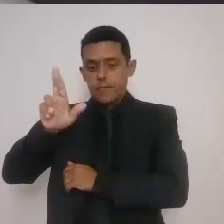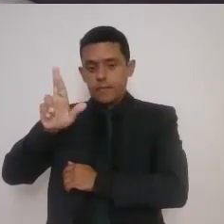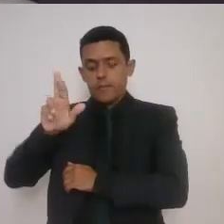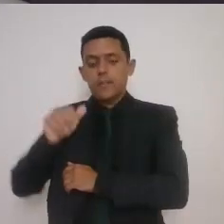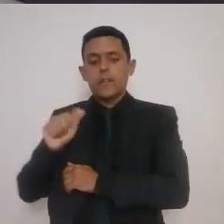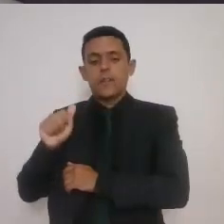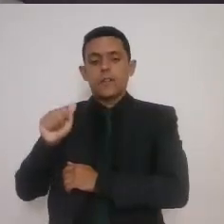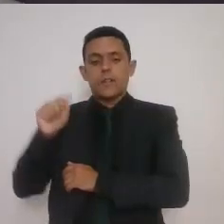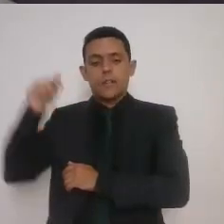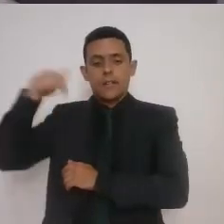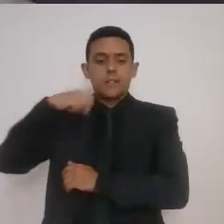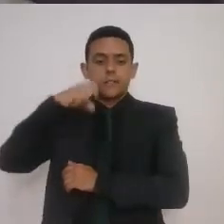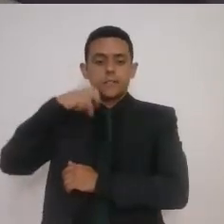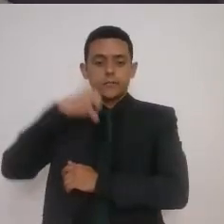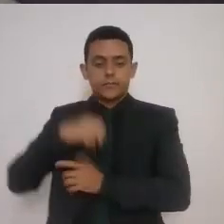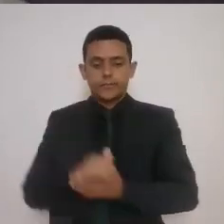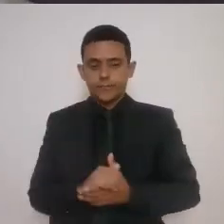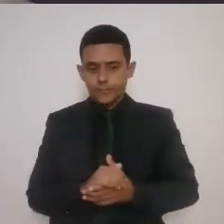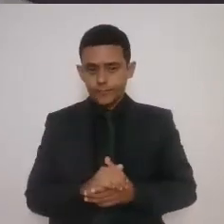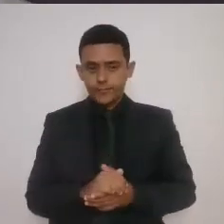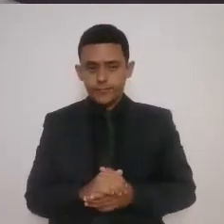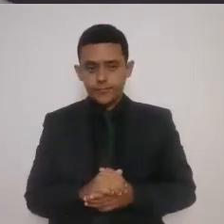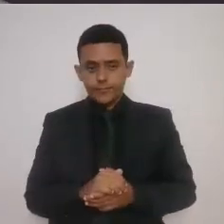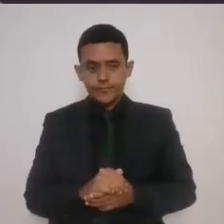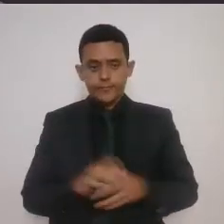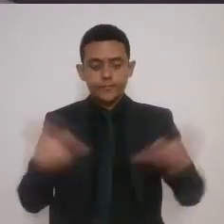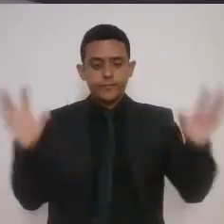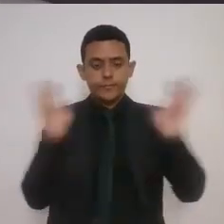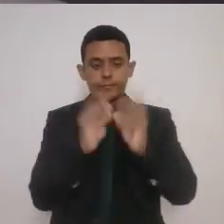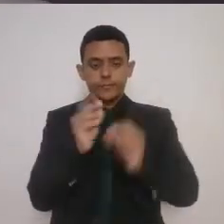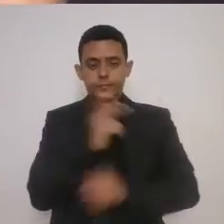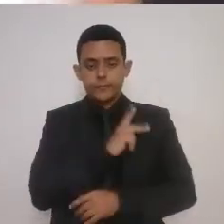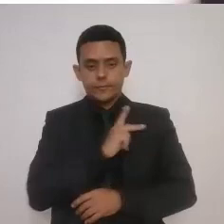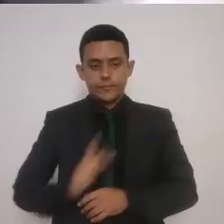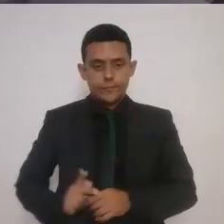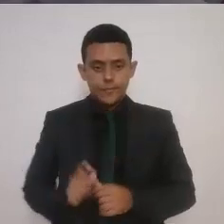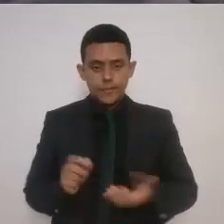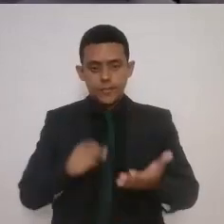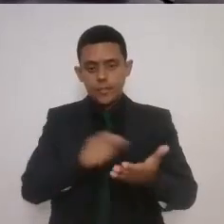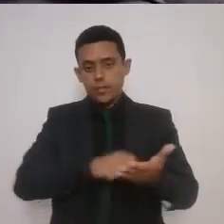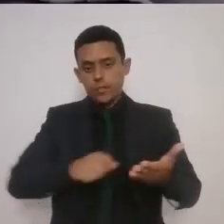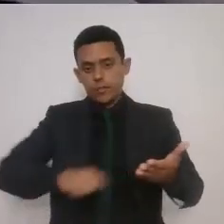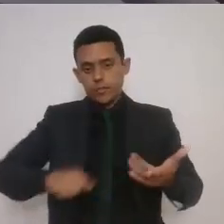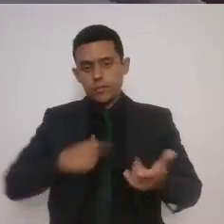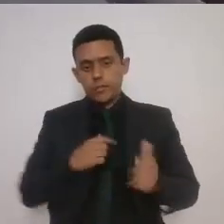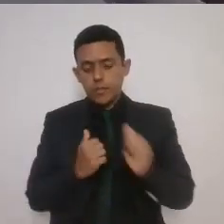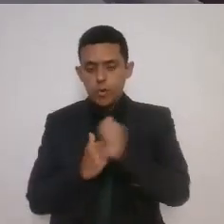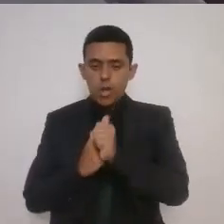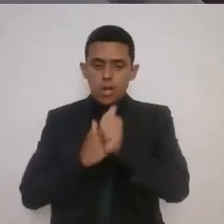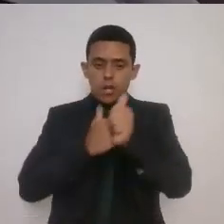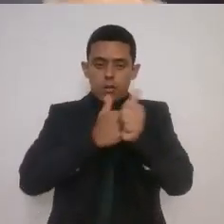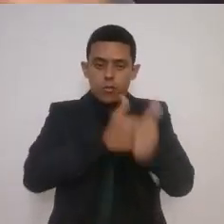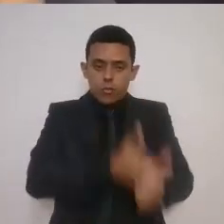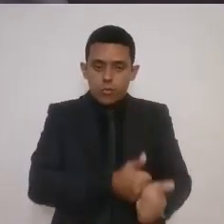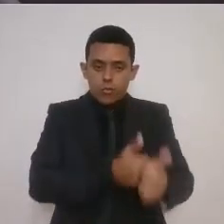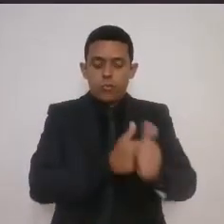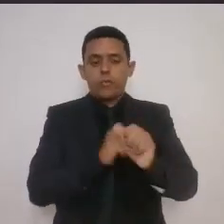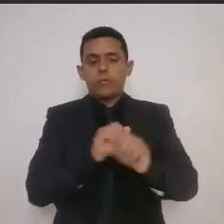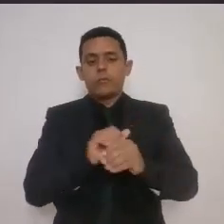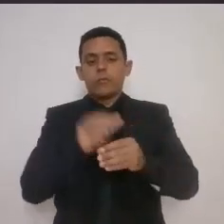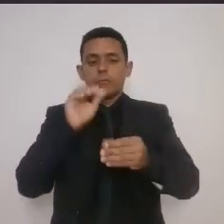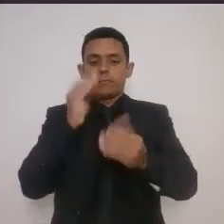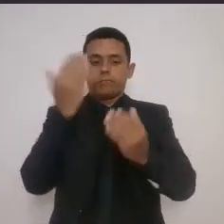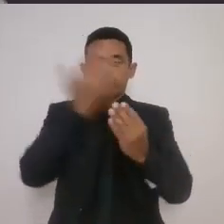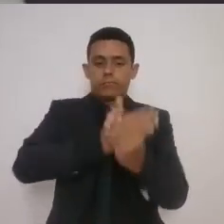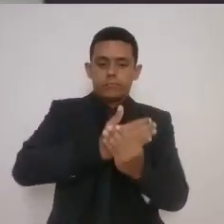É ligeiramente, senhor presidente, o que estou anotando no voto e, portanto, acompanho no processo número 2 e